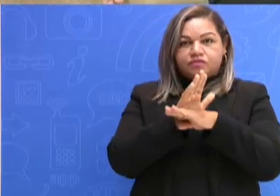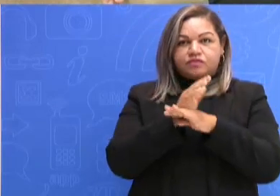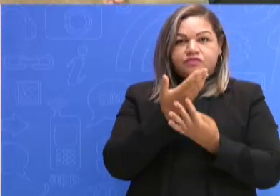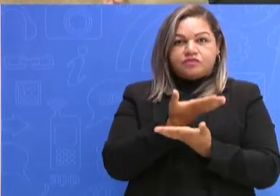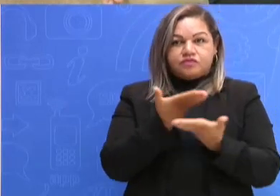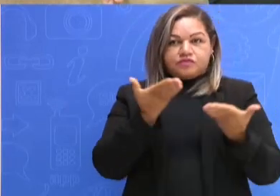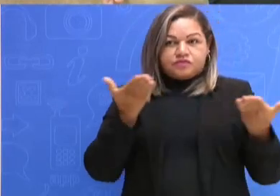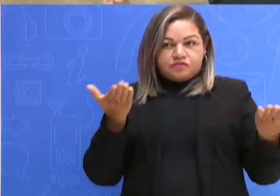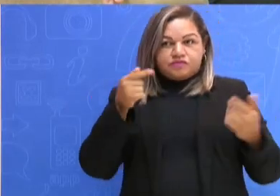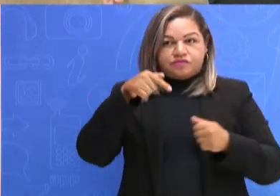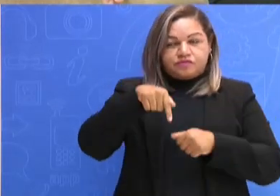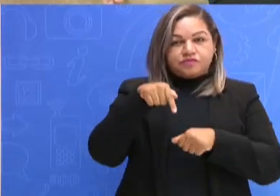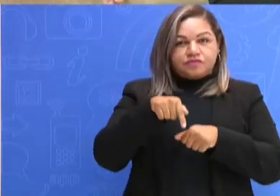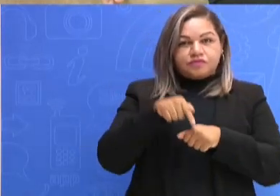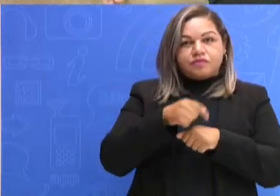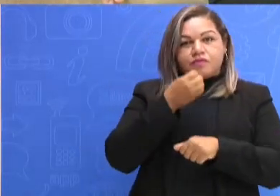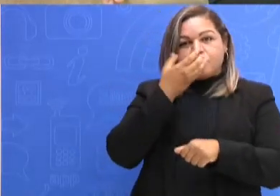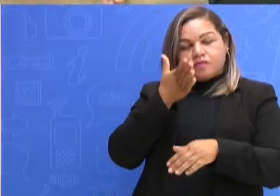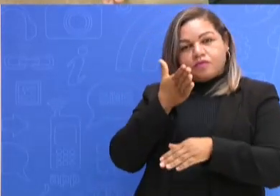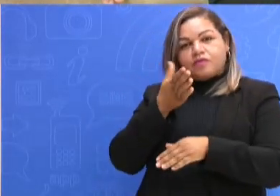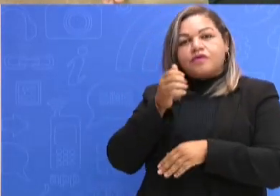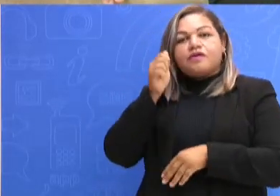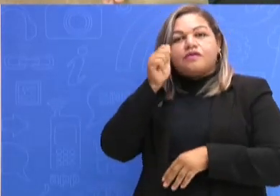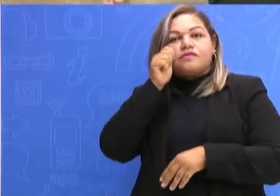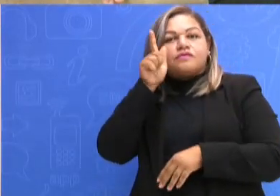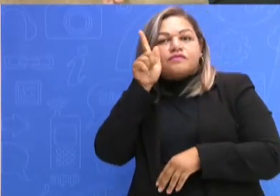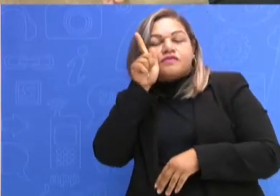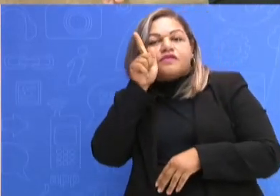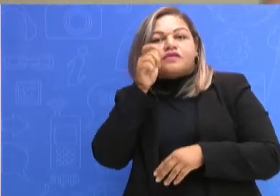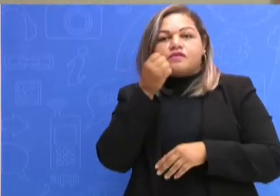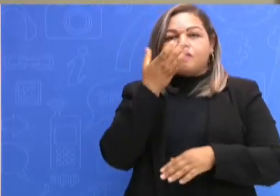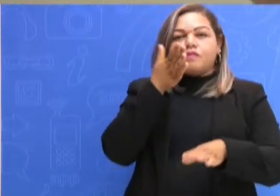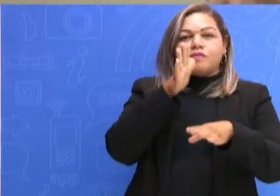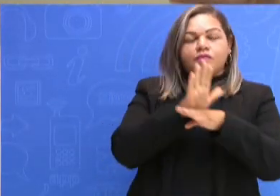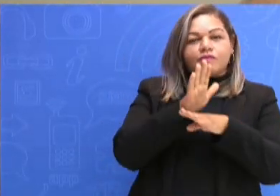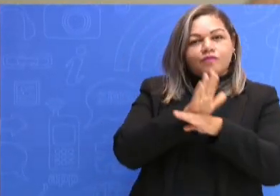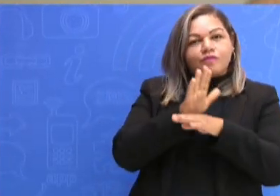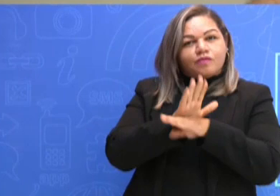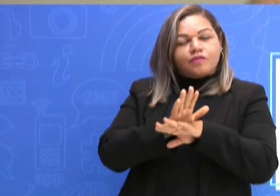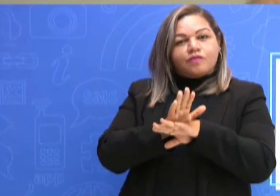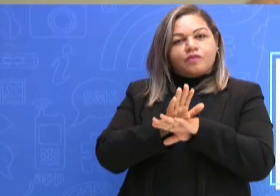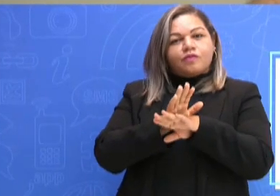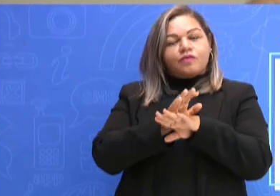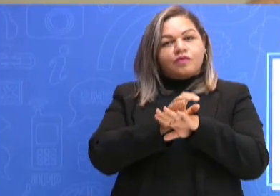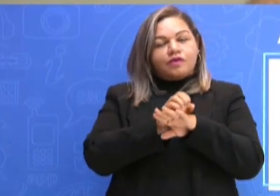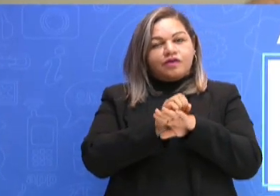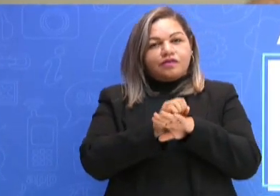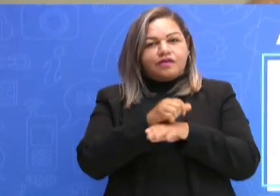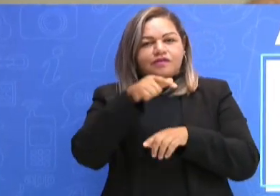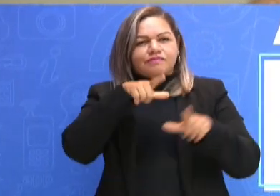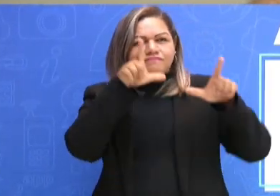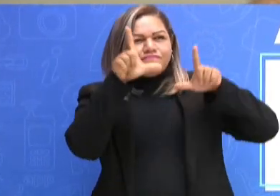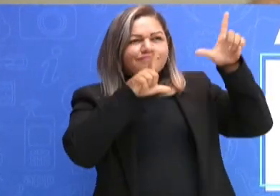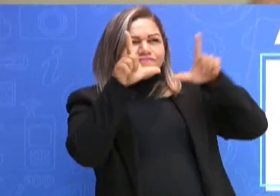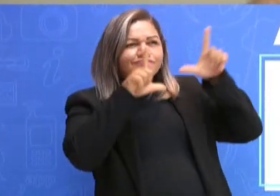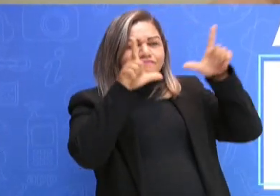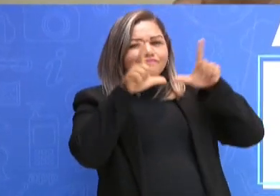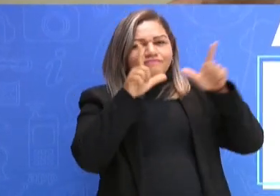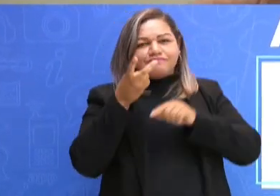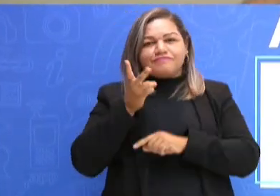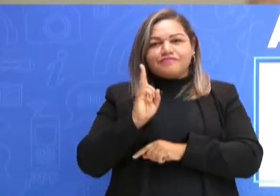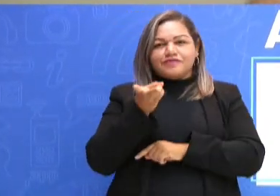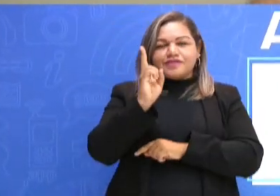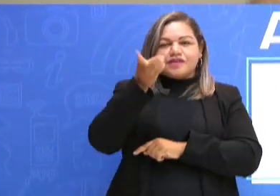estúdios da TV Guanaré. Boa tarde, Augusto. Boa tarde ao Sistema Guanaré de Comunicação, que sempre,